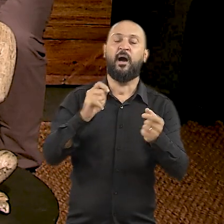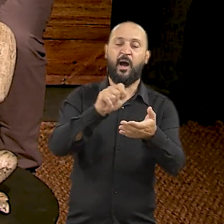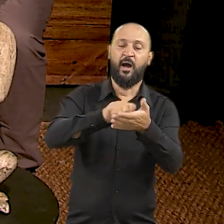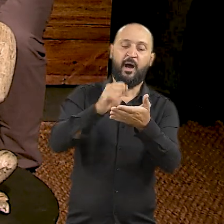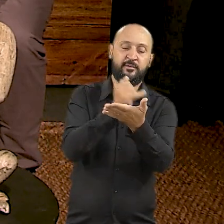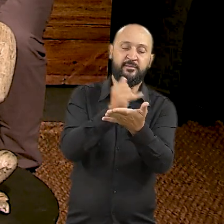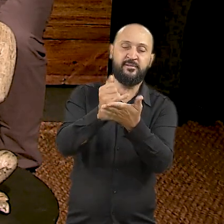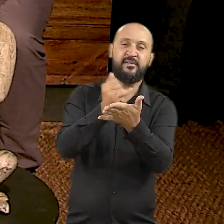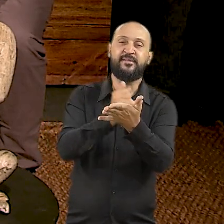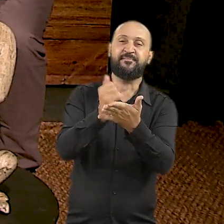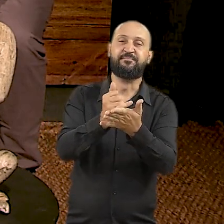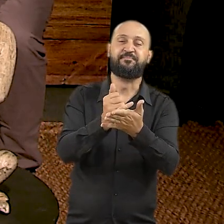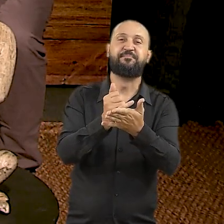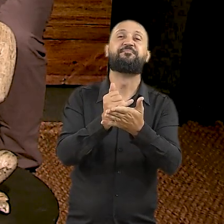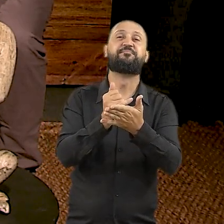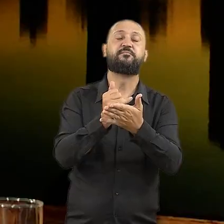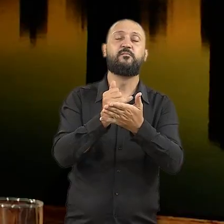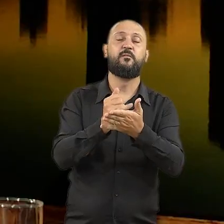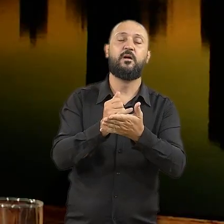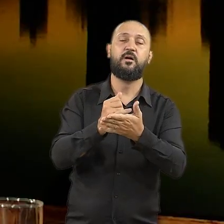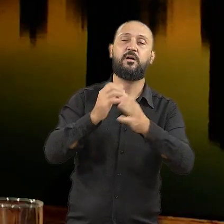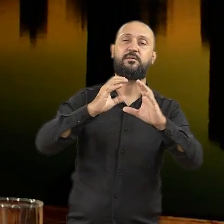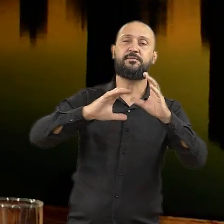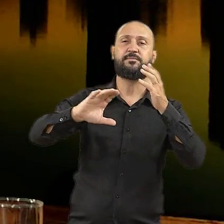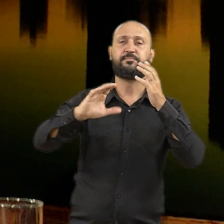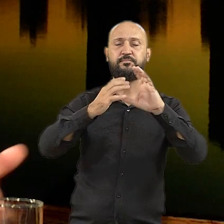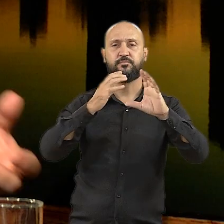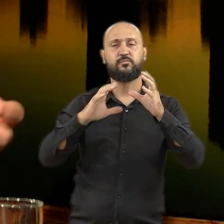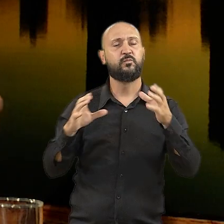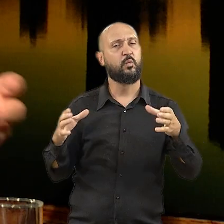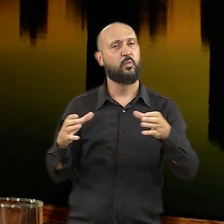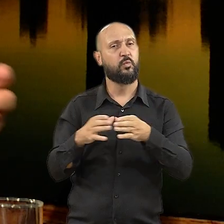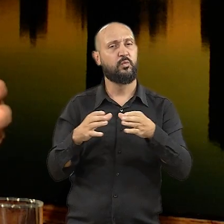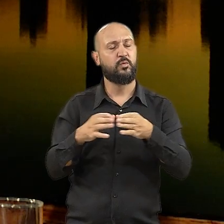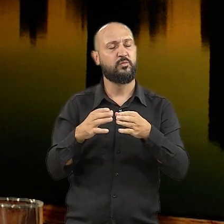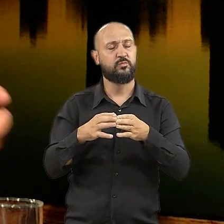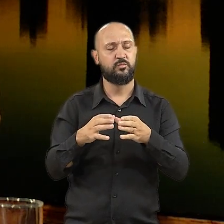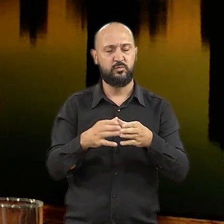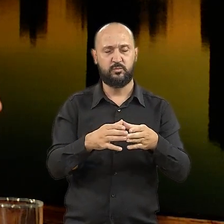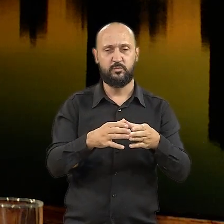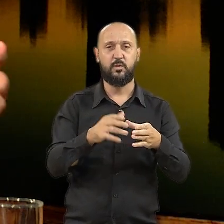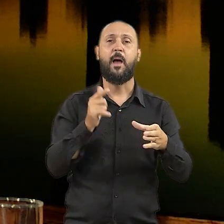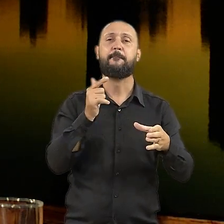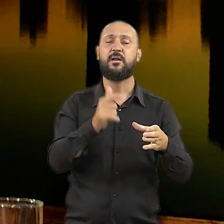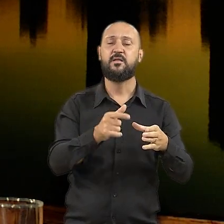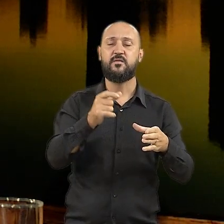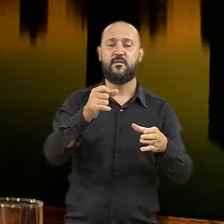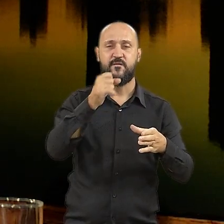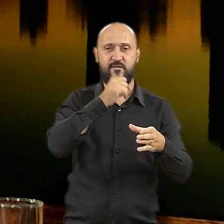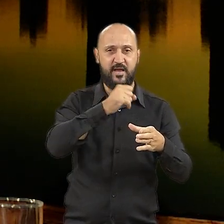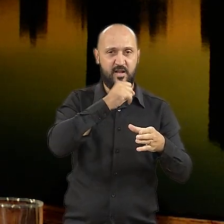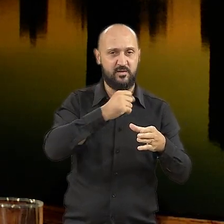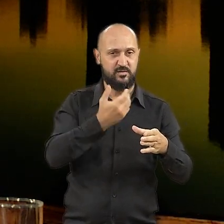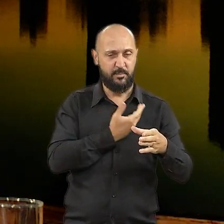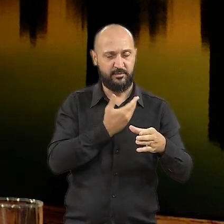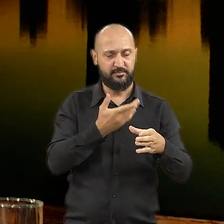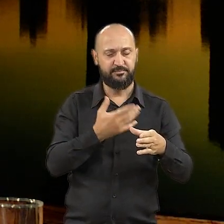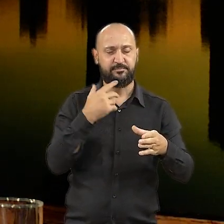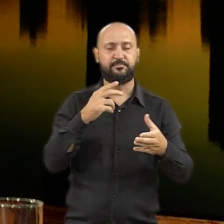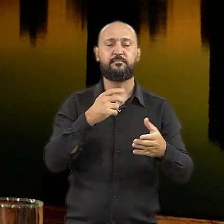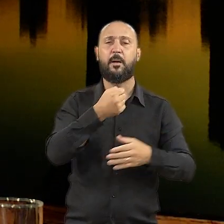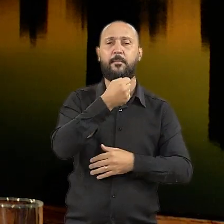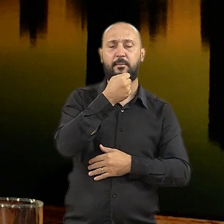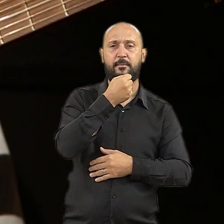eu inscrevi músicas com o grupo, esse nosso Velhos Amigos, para interpretar com eles,